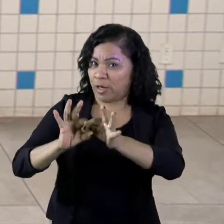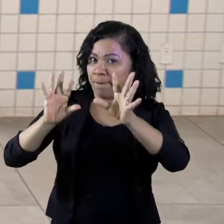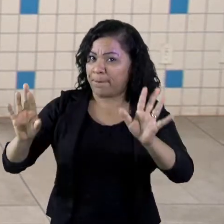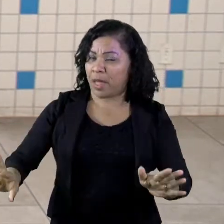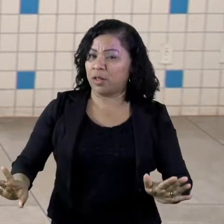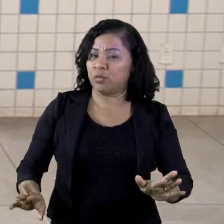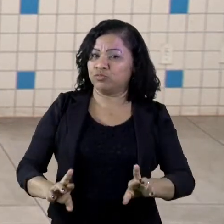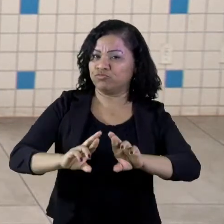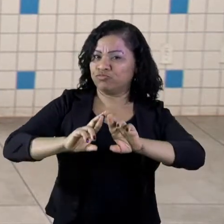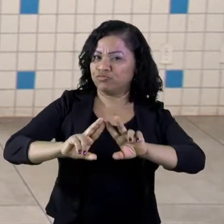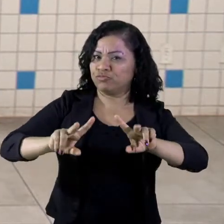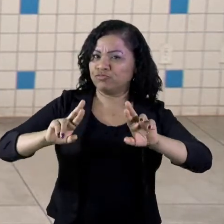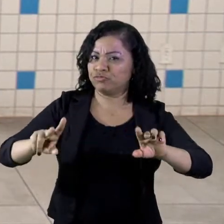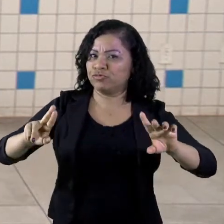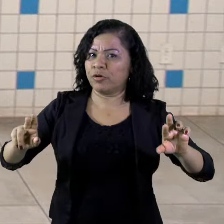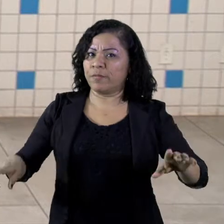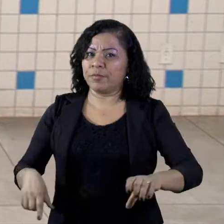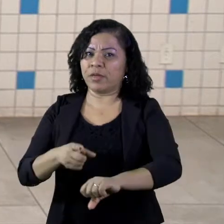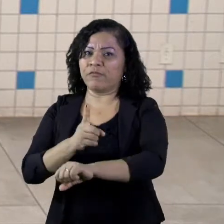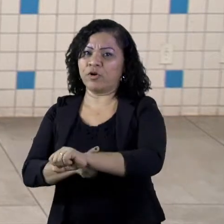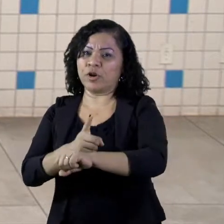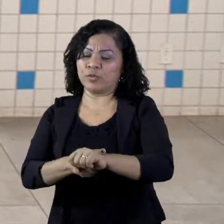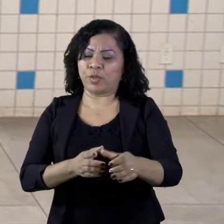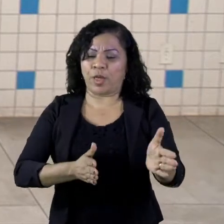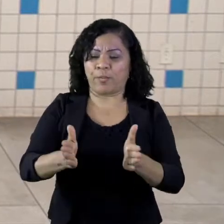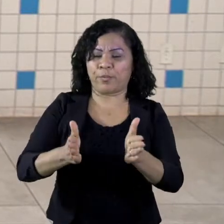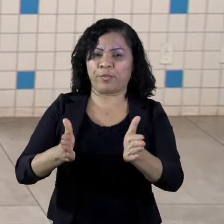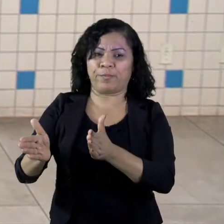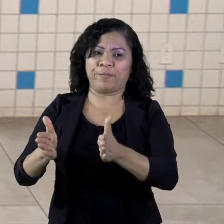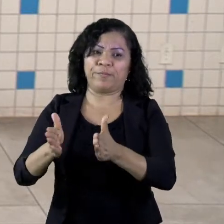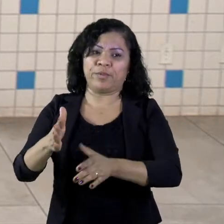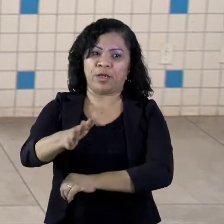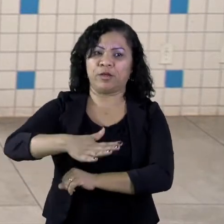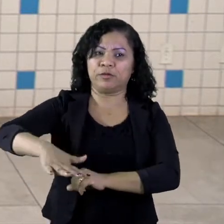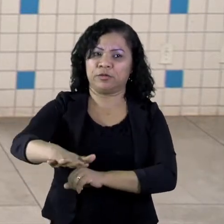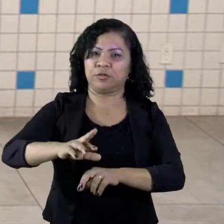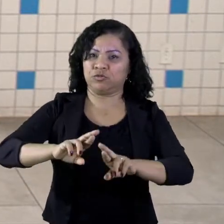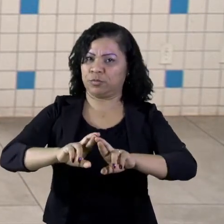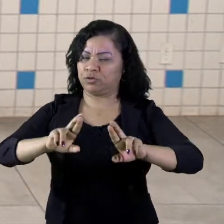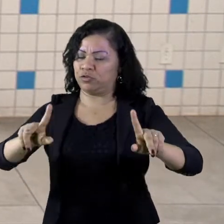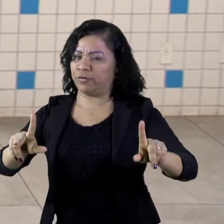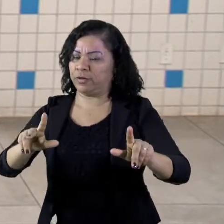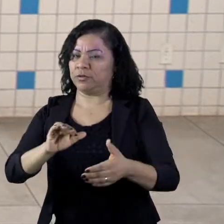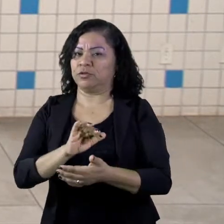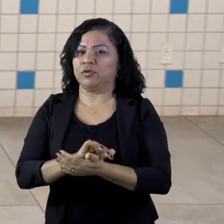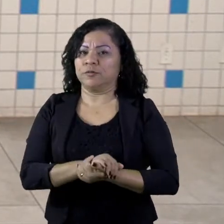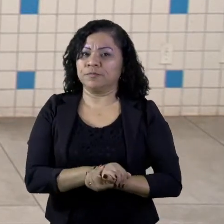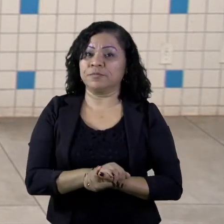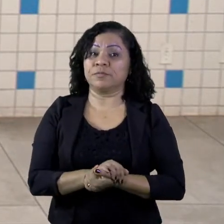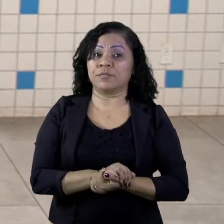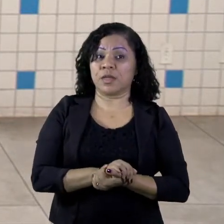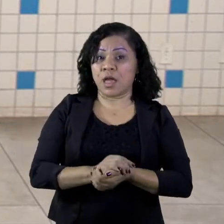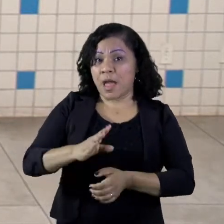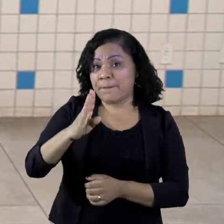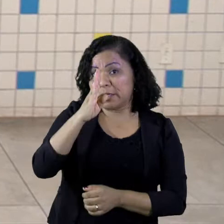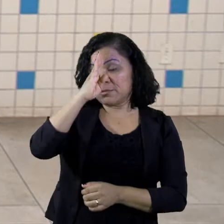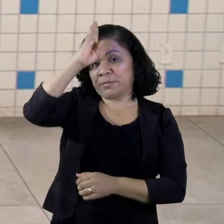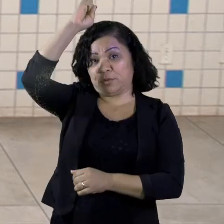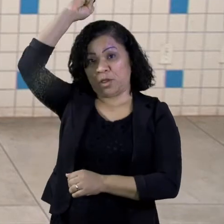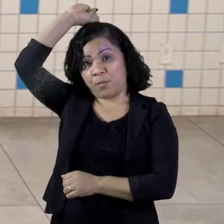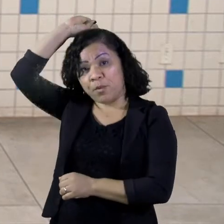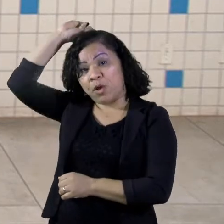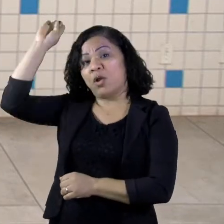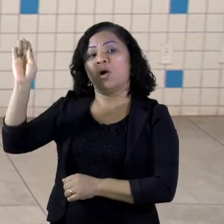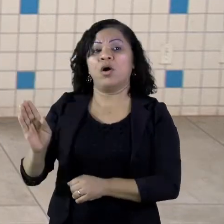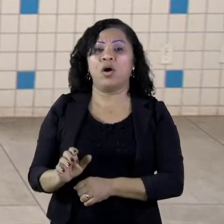diferentes temporalidades e espaços, principalmente em Roma Antiga, na Europa medieval e na África.